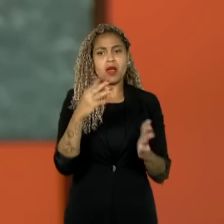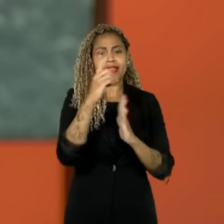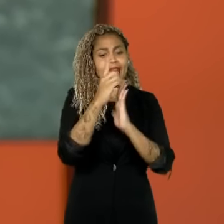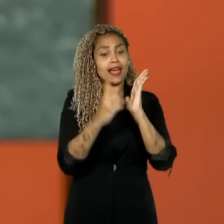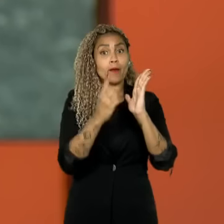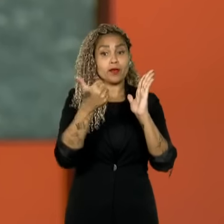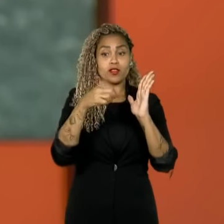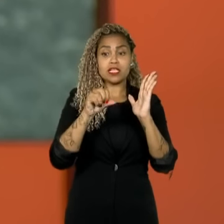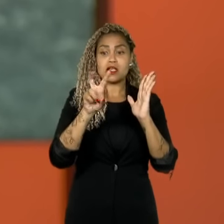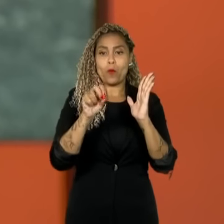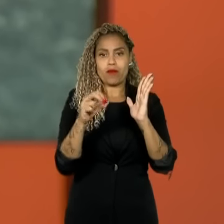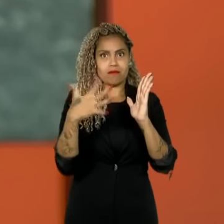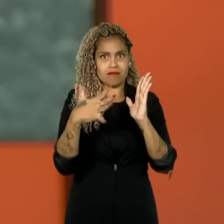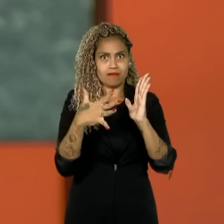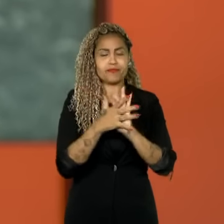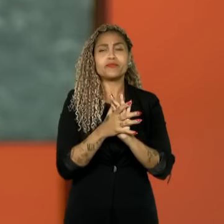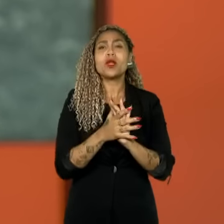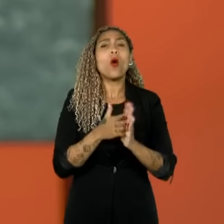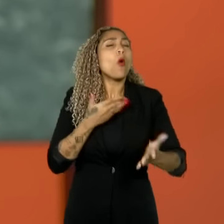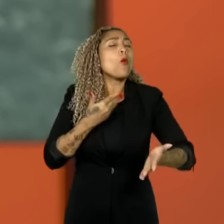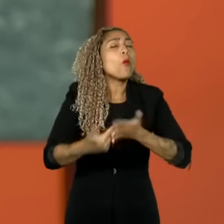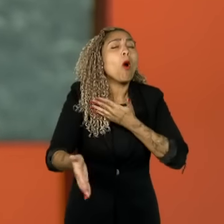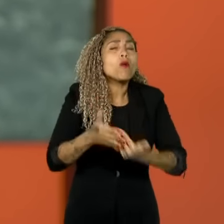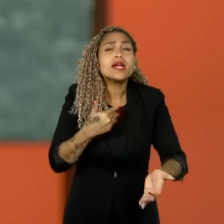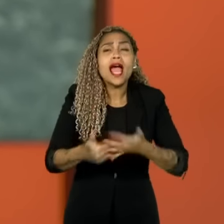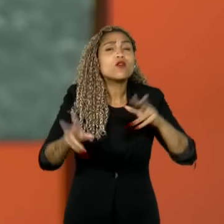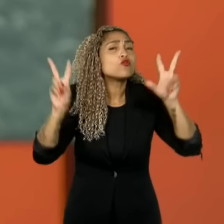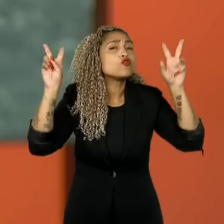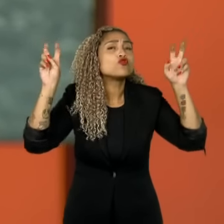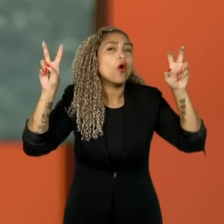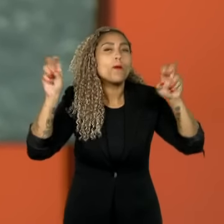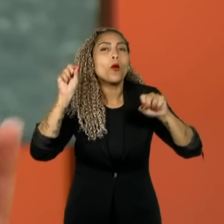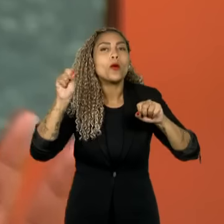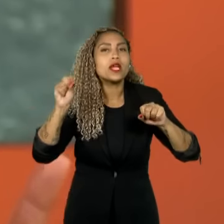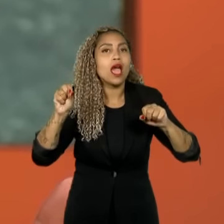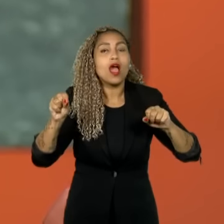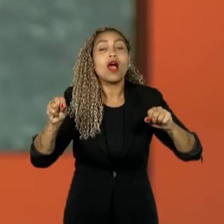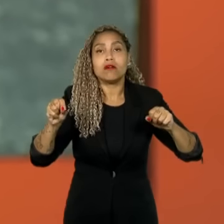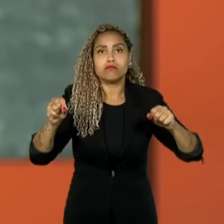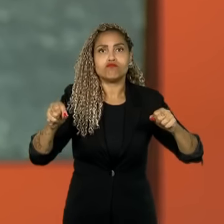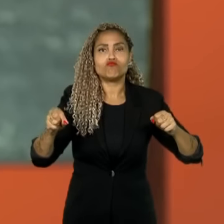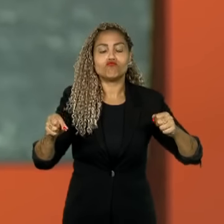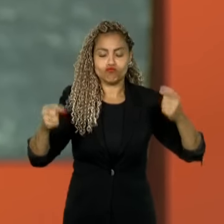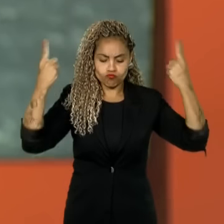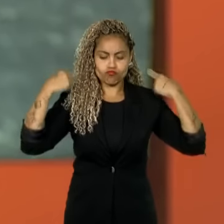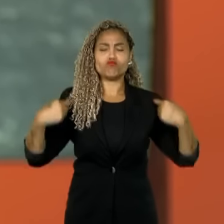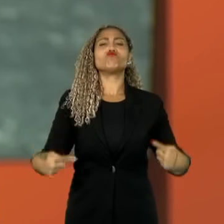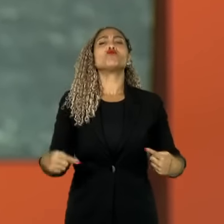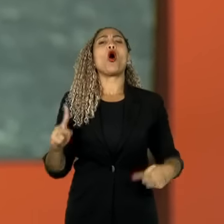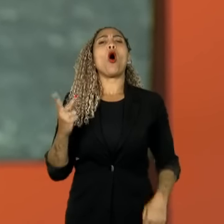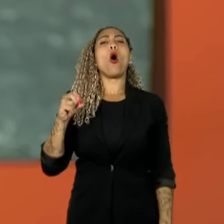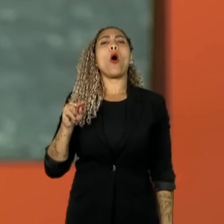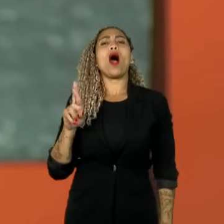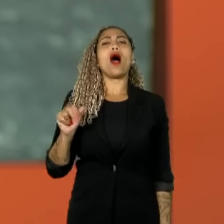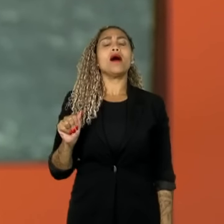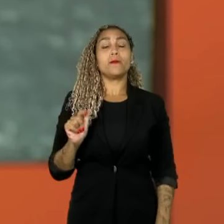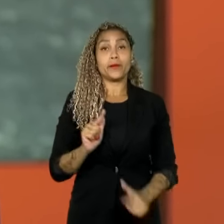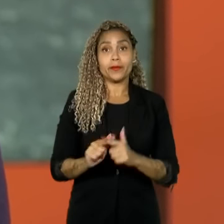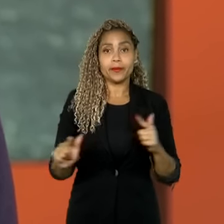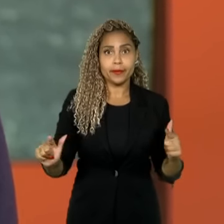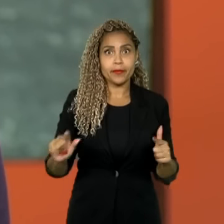1950, qualquer coisa que se falasse a respeito da honra, né, era um grande problema. Ele começou a